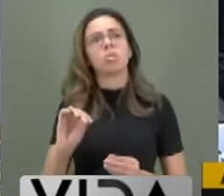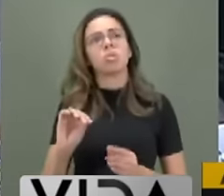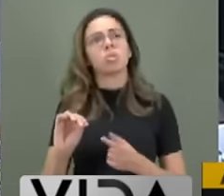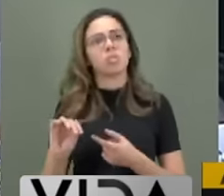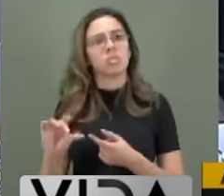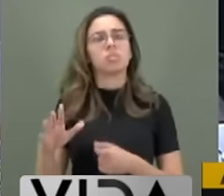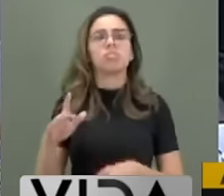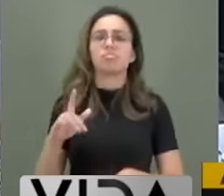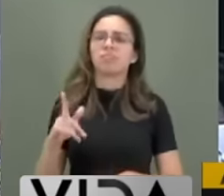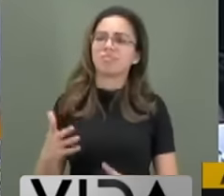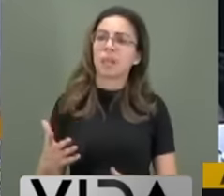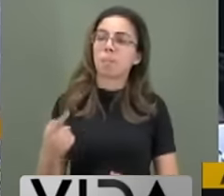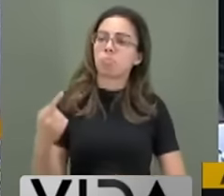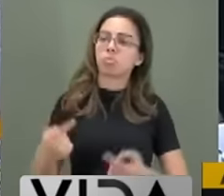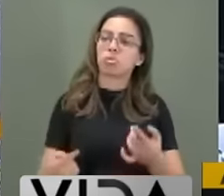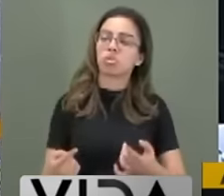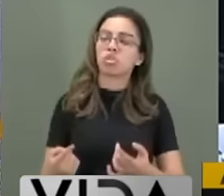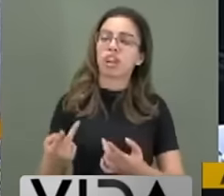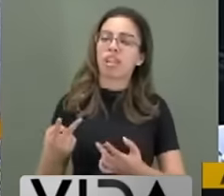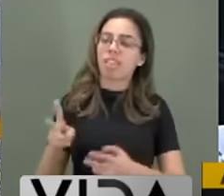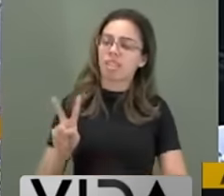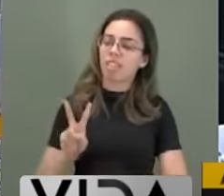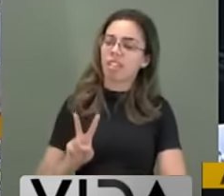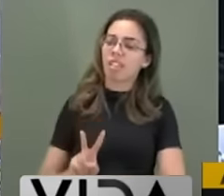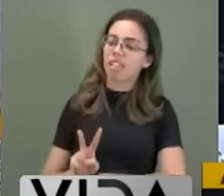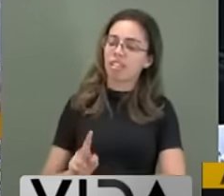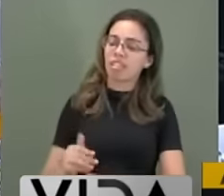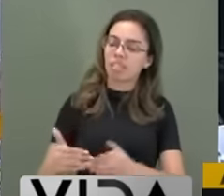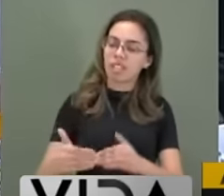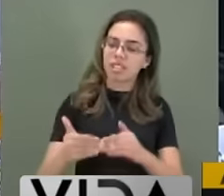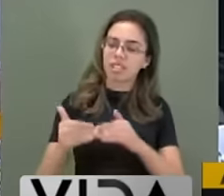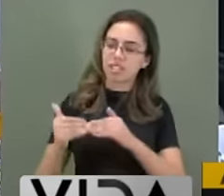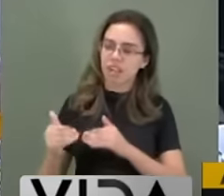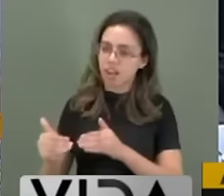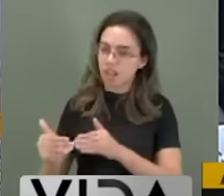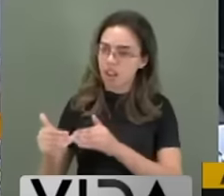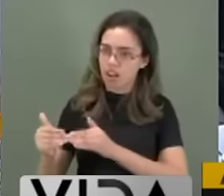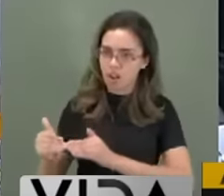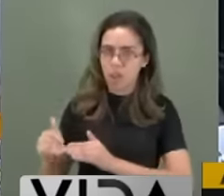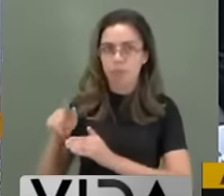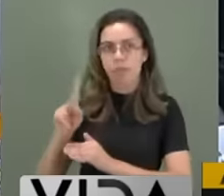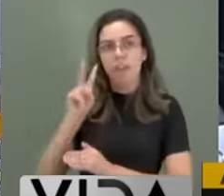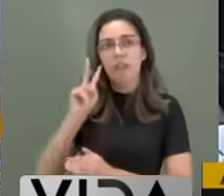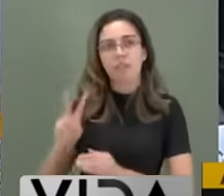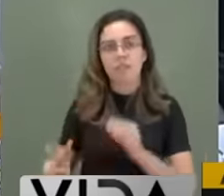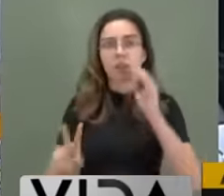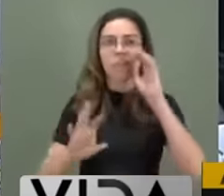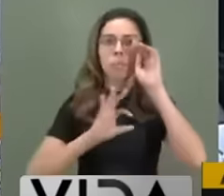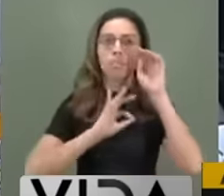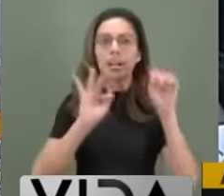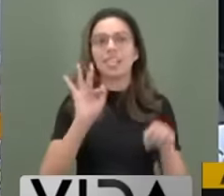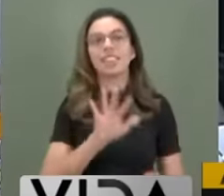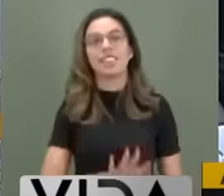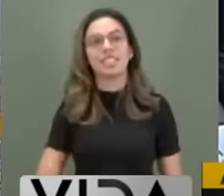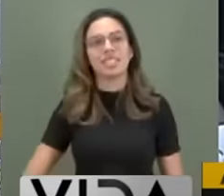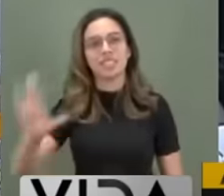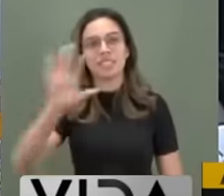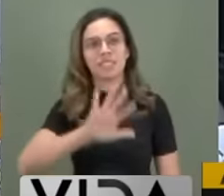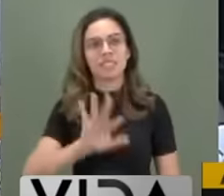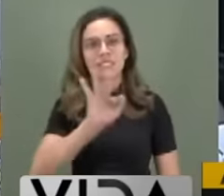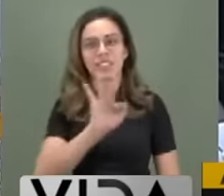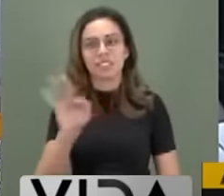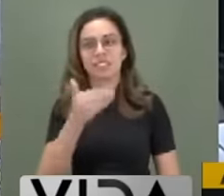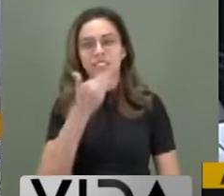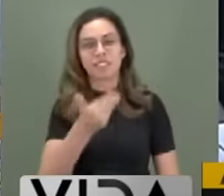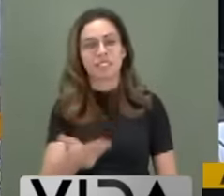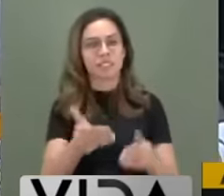Por essa retenção política, que a gente possa ver a Polícia Federal pedindo desculpas a esse cidadão